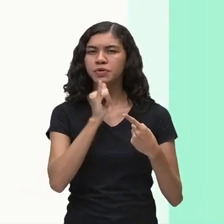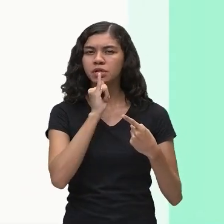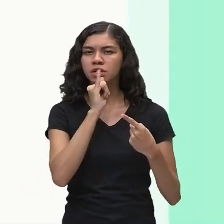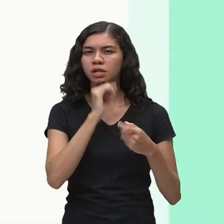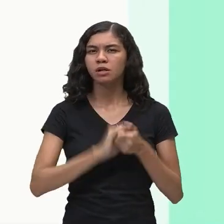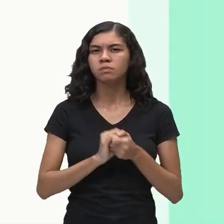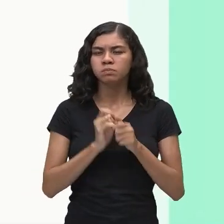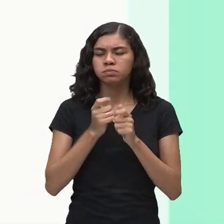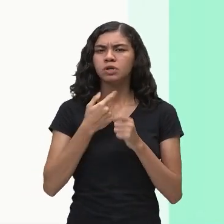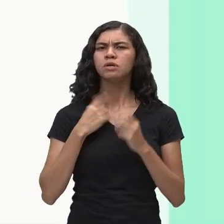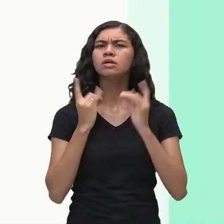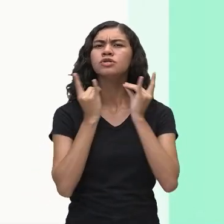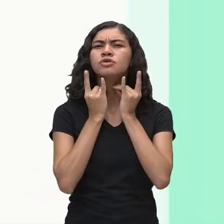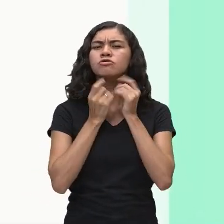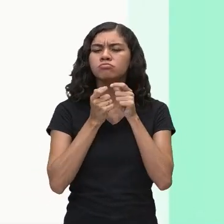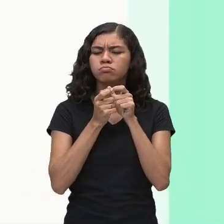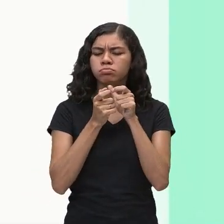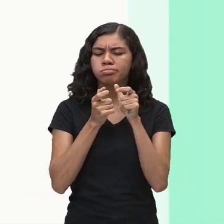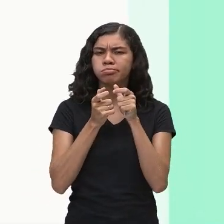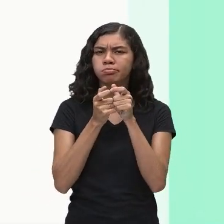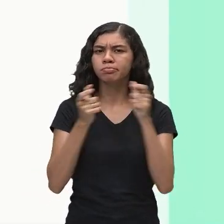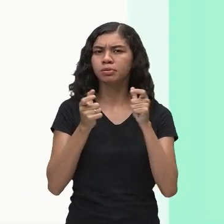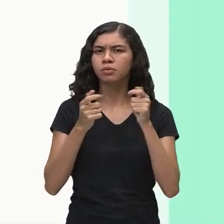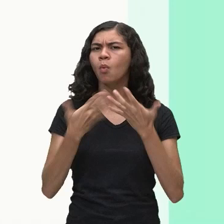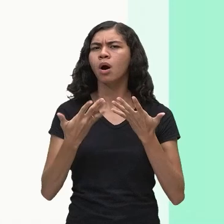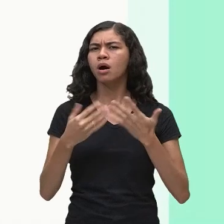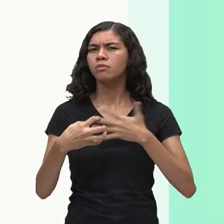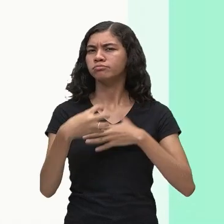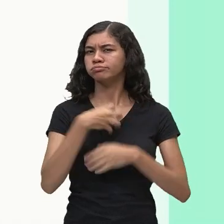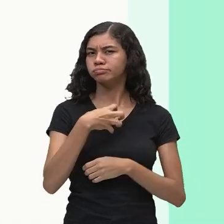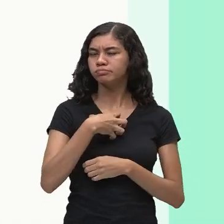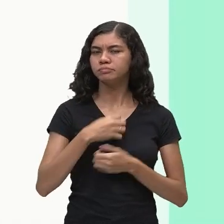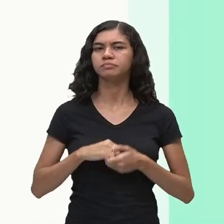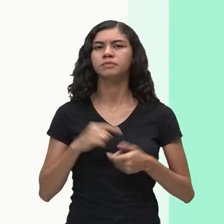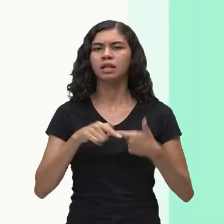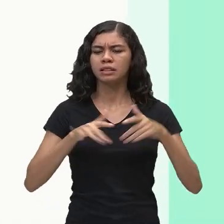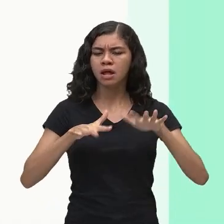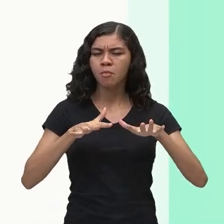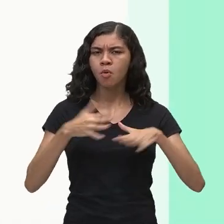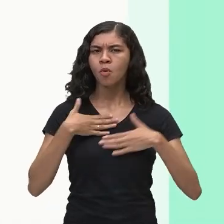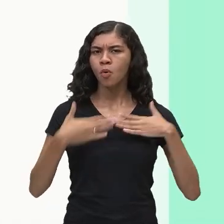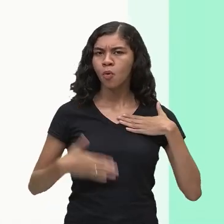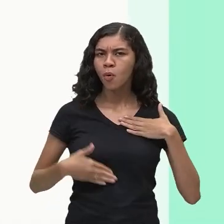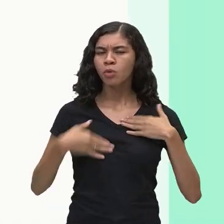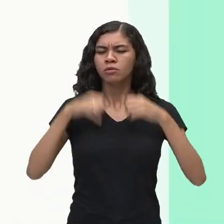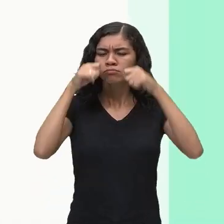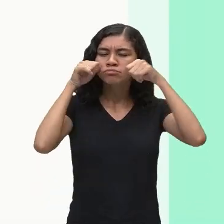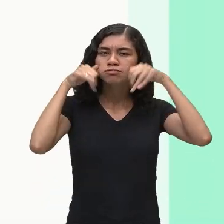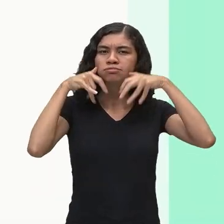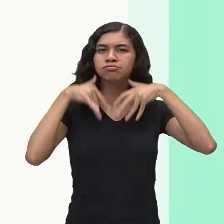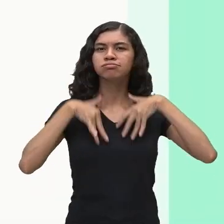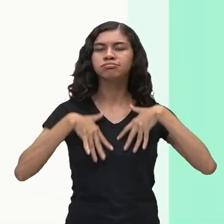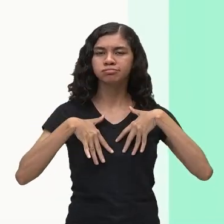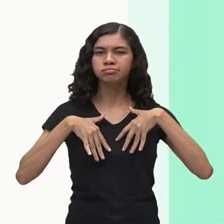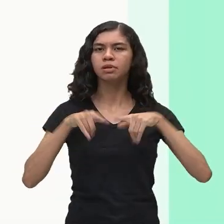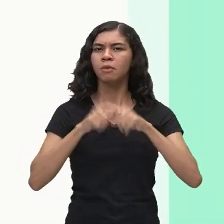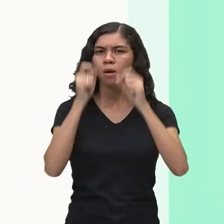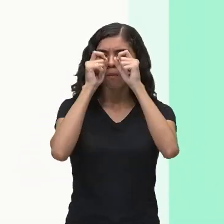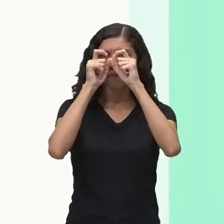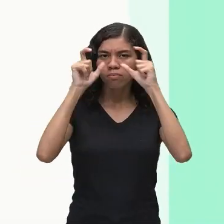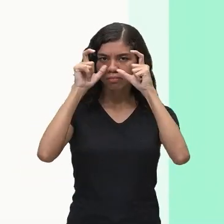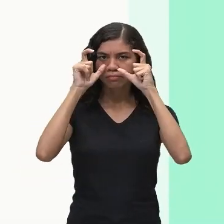de trabalho da tireoide. E quais são os sintomas? Tremores, suor excessivo, olhos